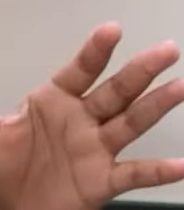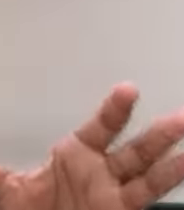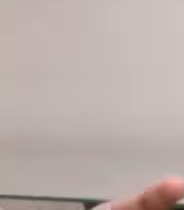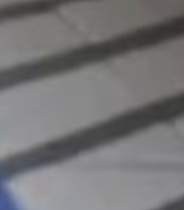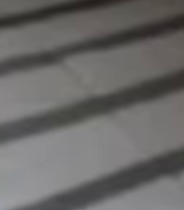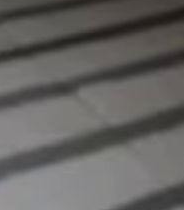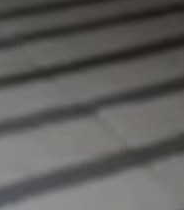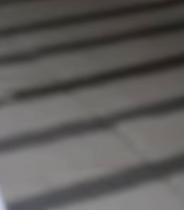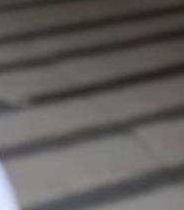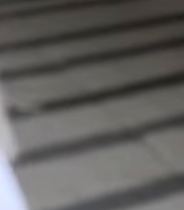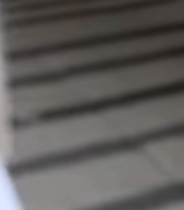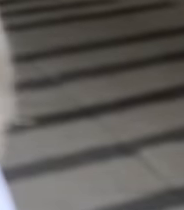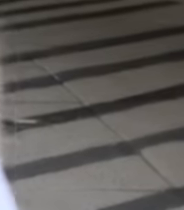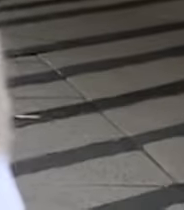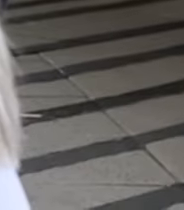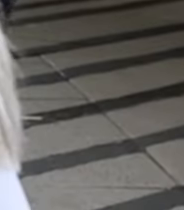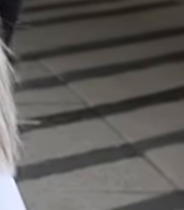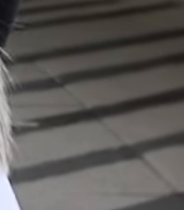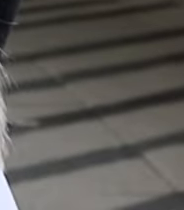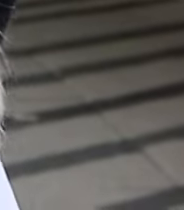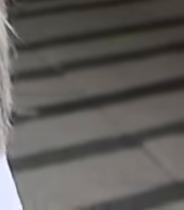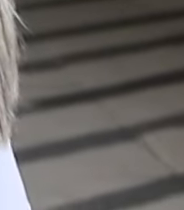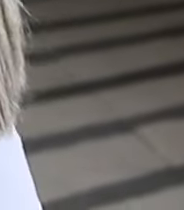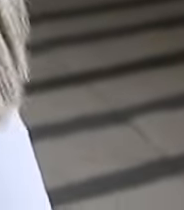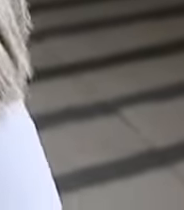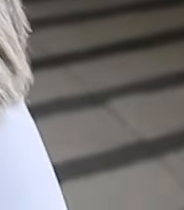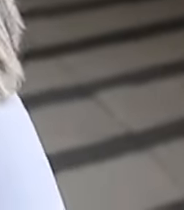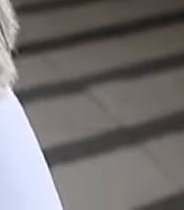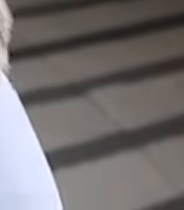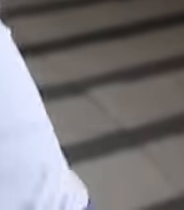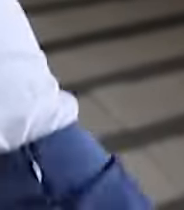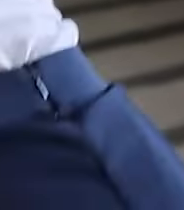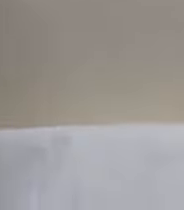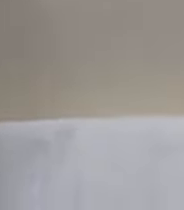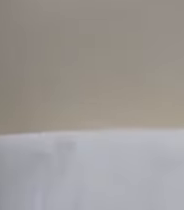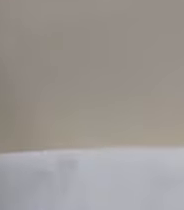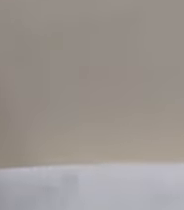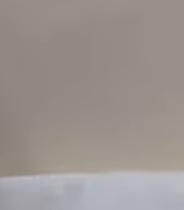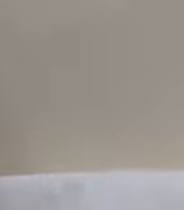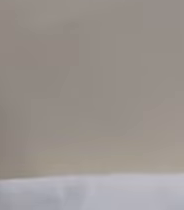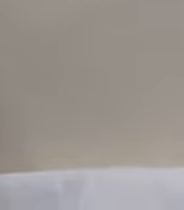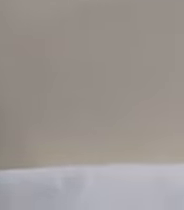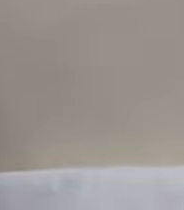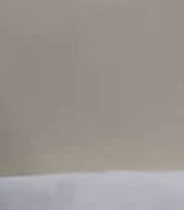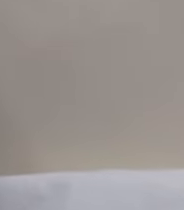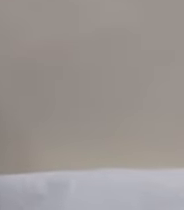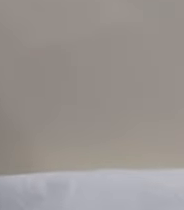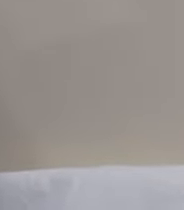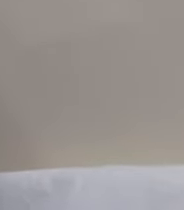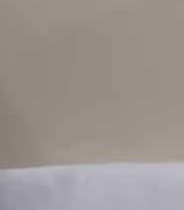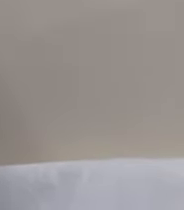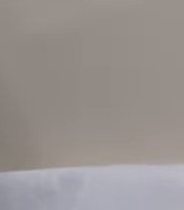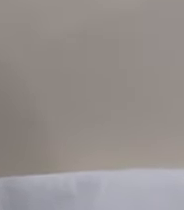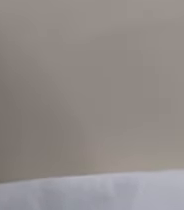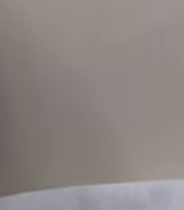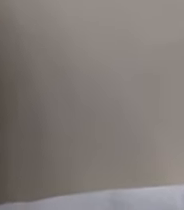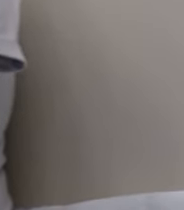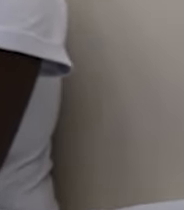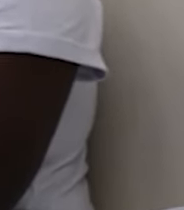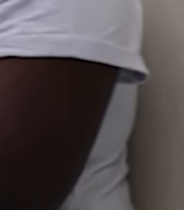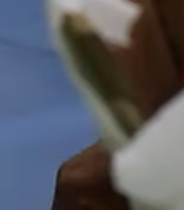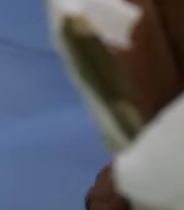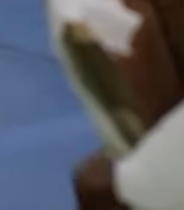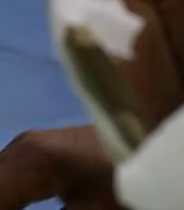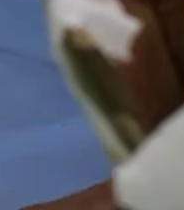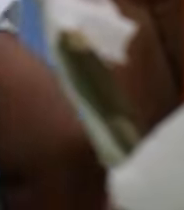aquele lá, um montão de criança, e sentam, e oram, e traz a atenção das crianças para elas,